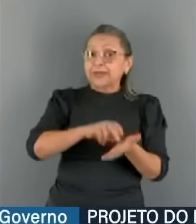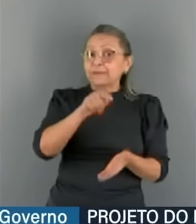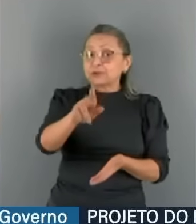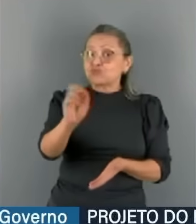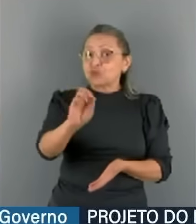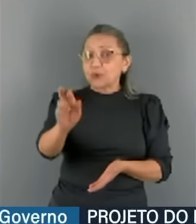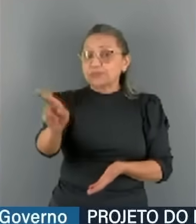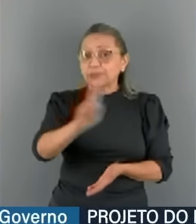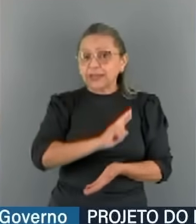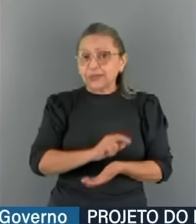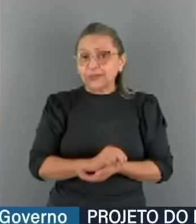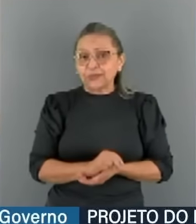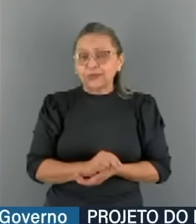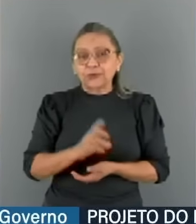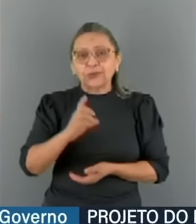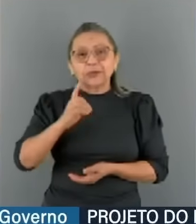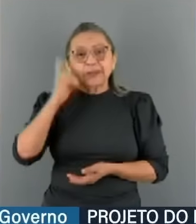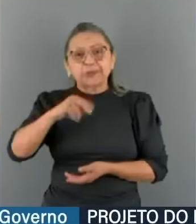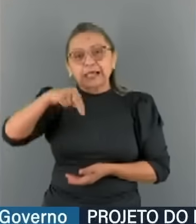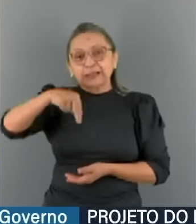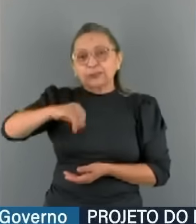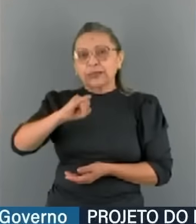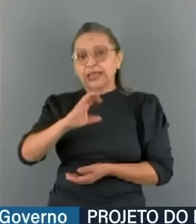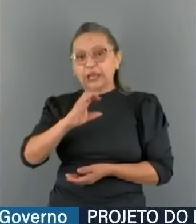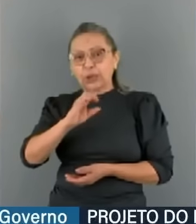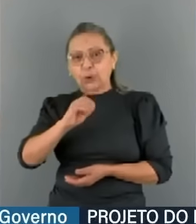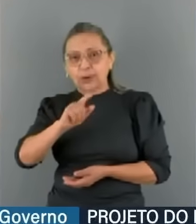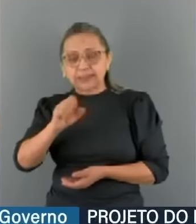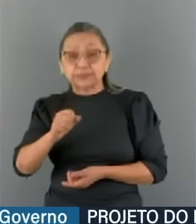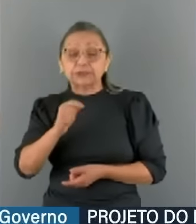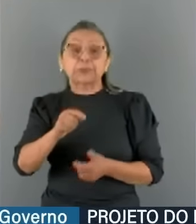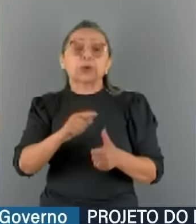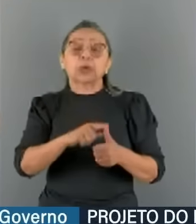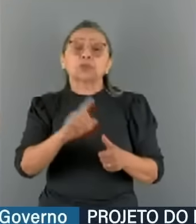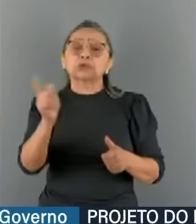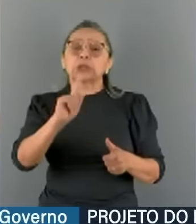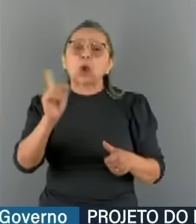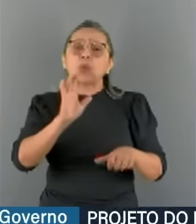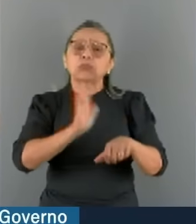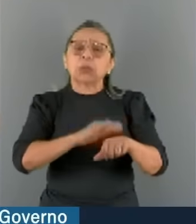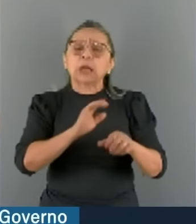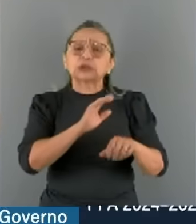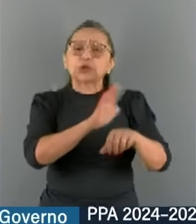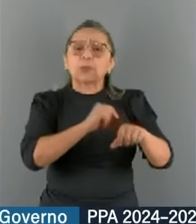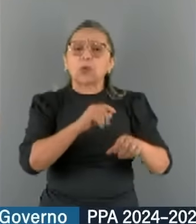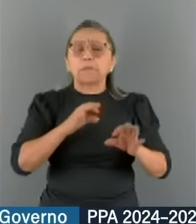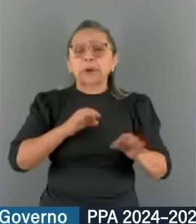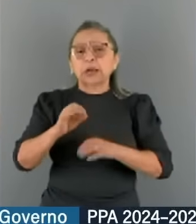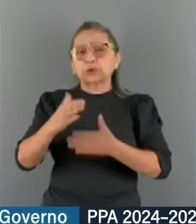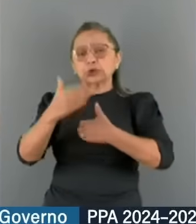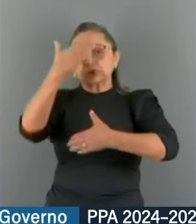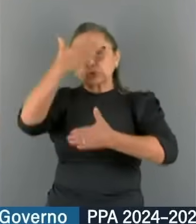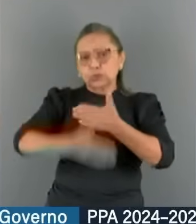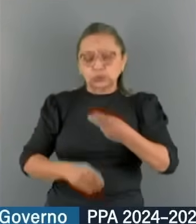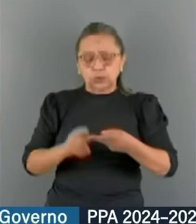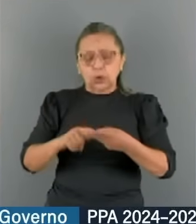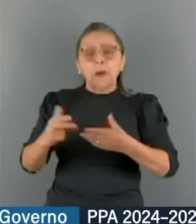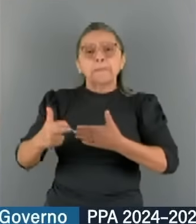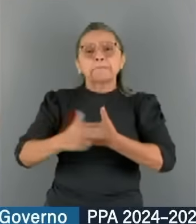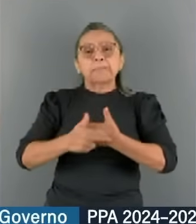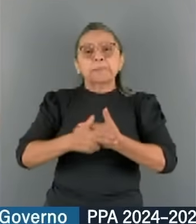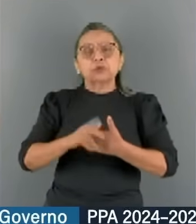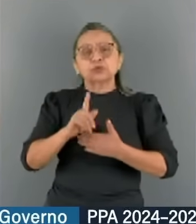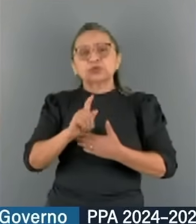perguntas importantes para esta comissão. Por exemplo, não ativamento do plano escudo. O papel do GSI no plano escudo qual